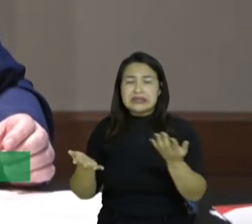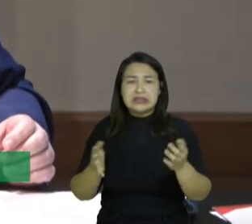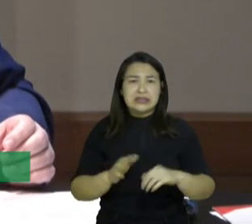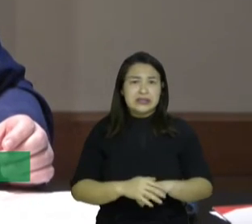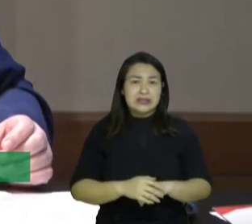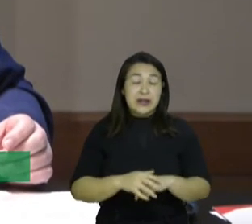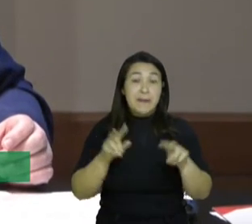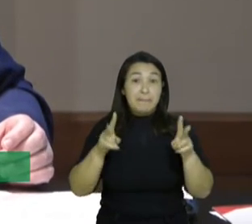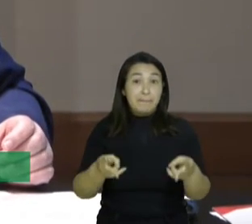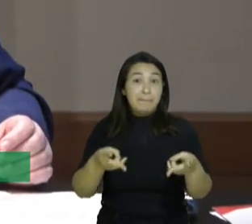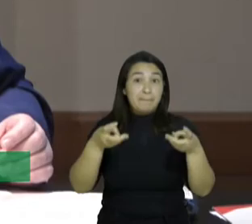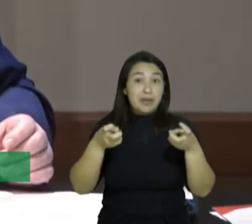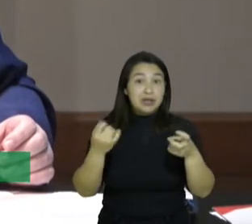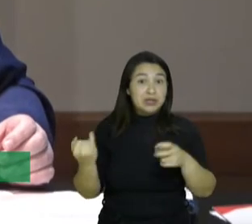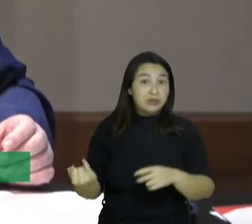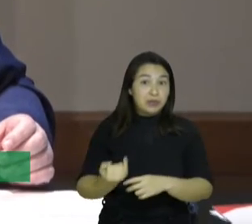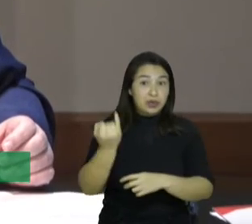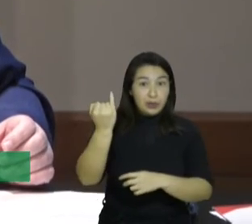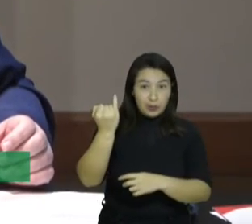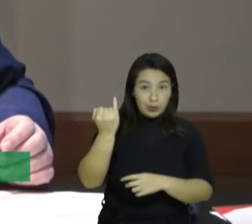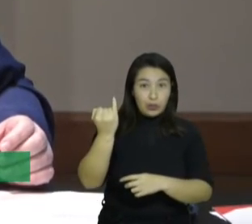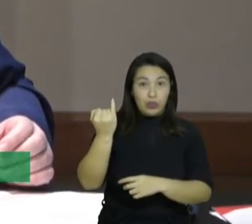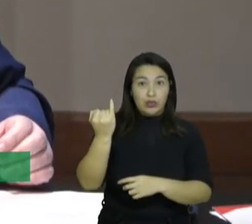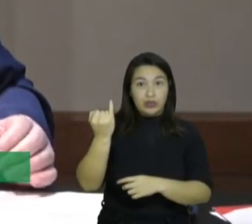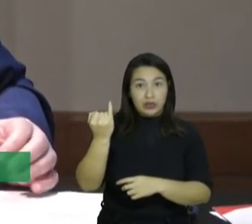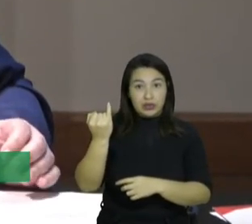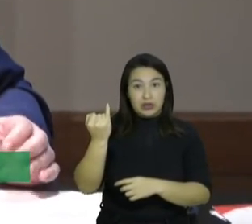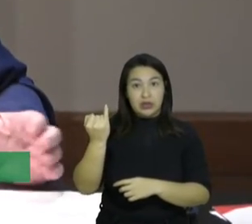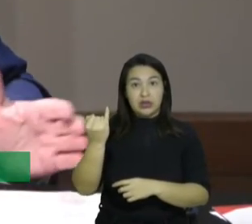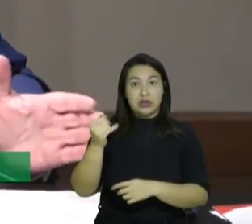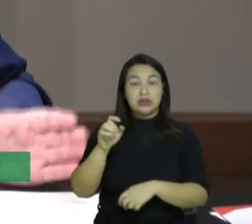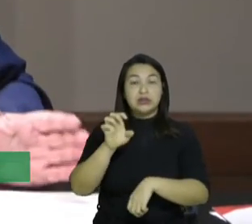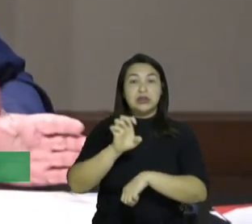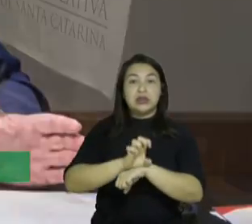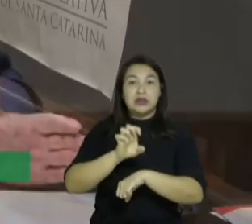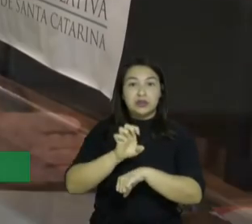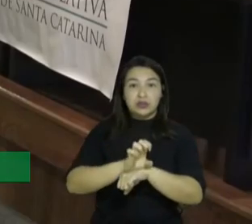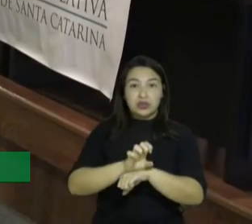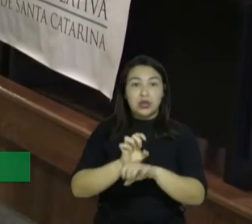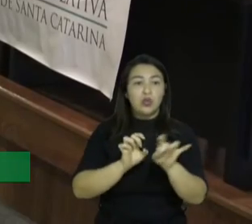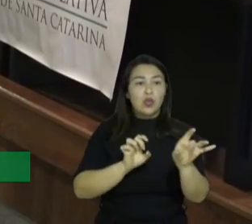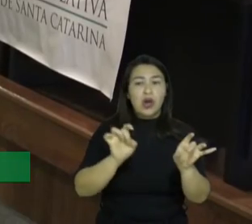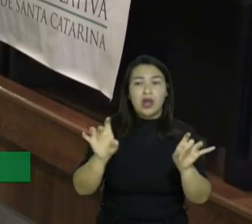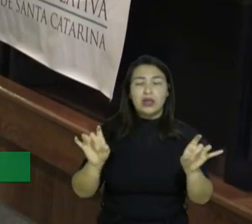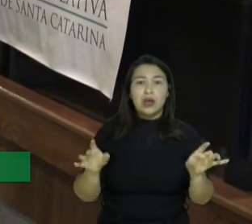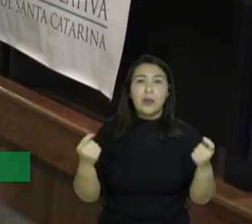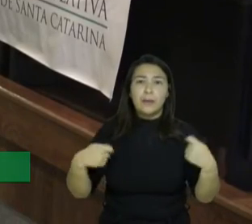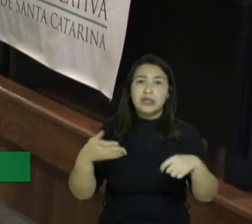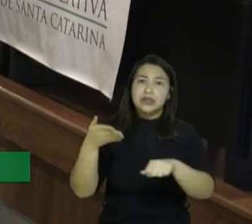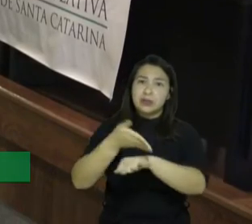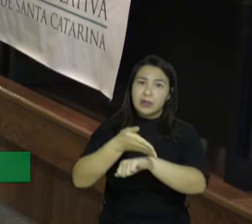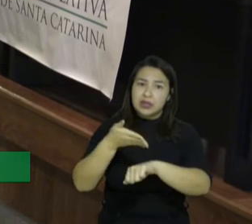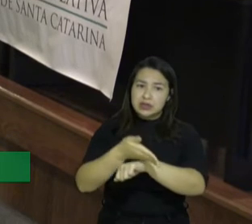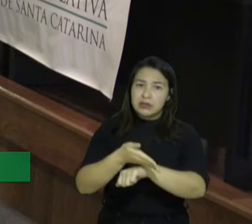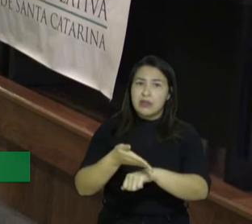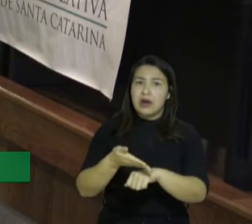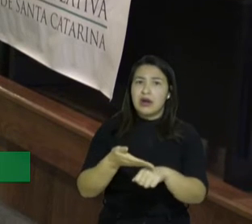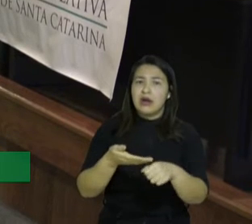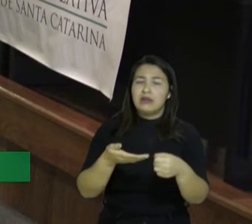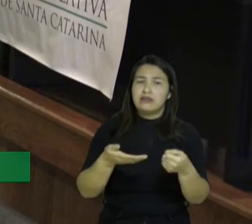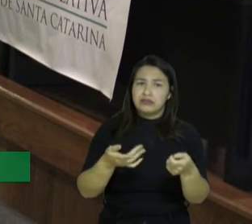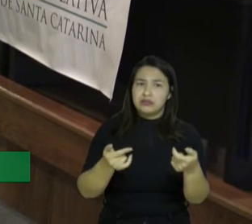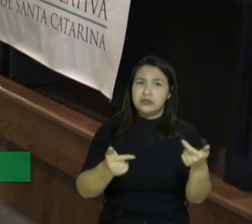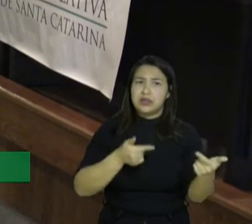a enxergar a importância de o estado de cada estado participar mais ativamente das das